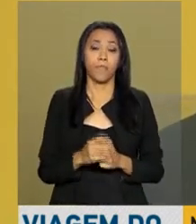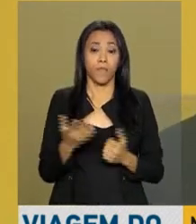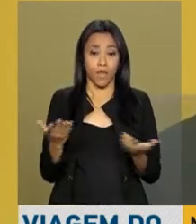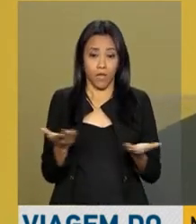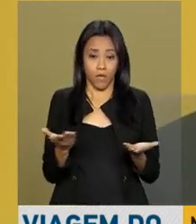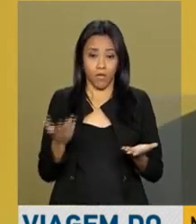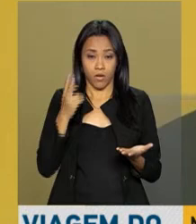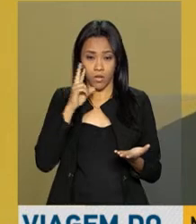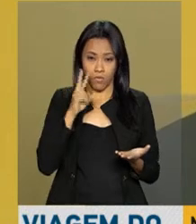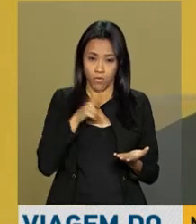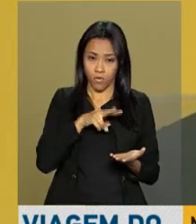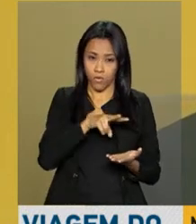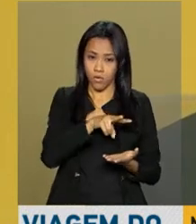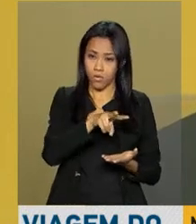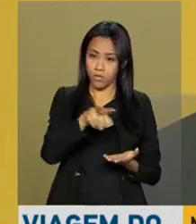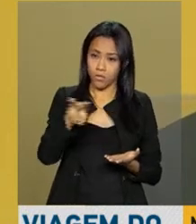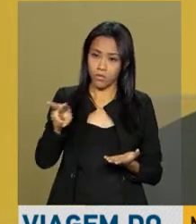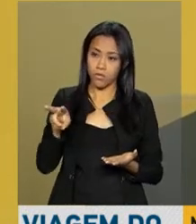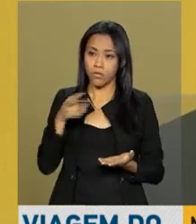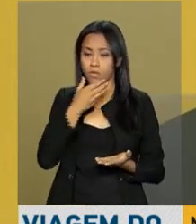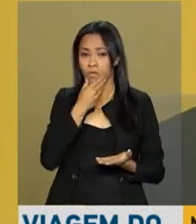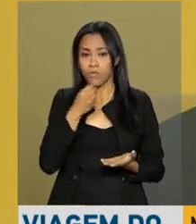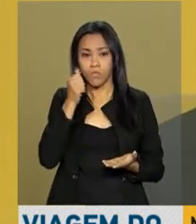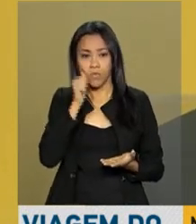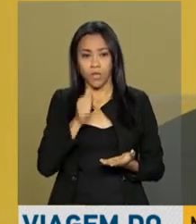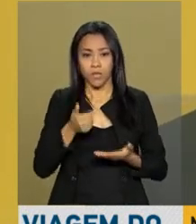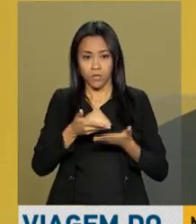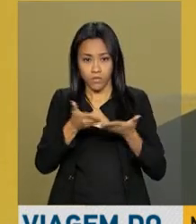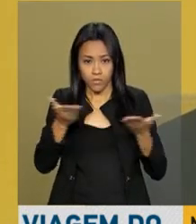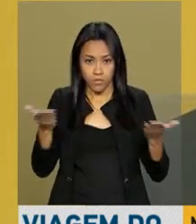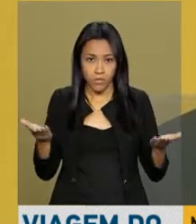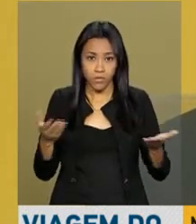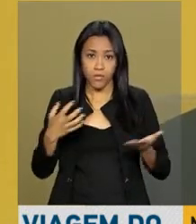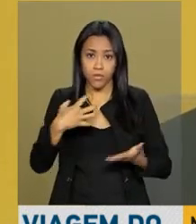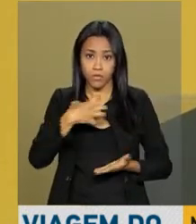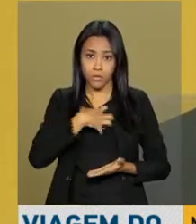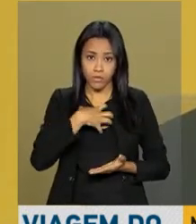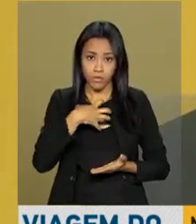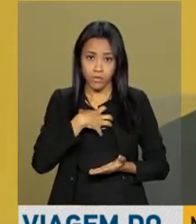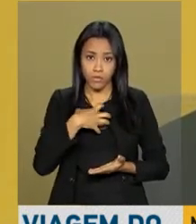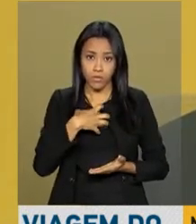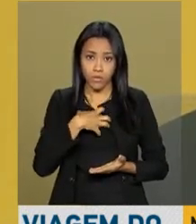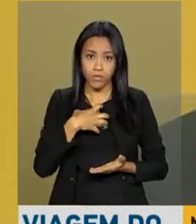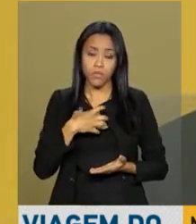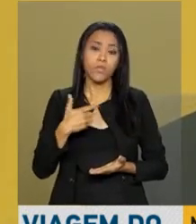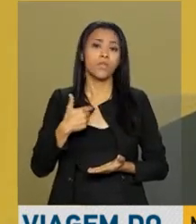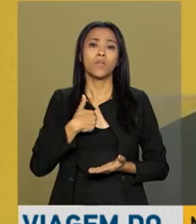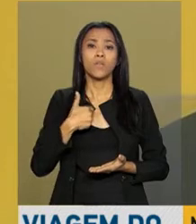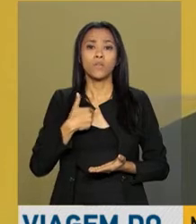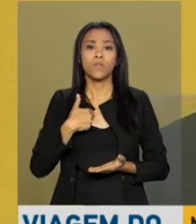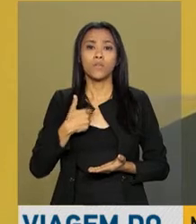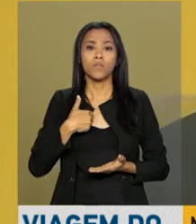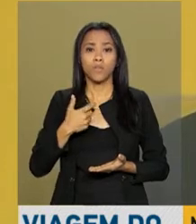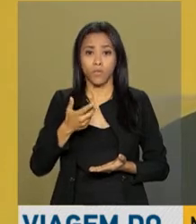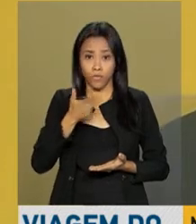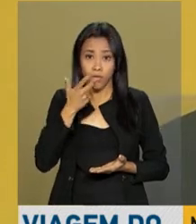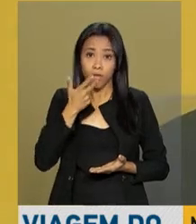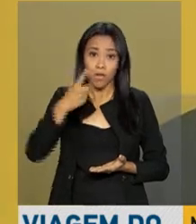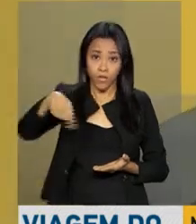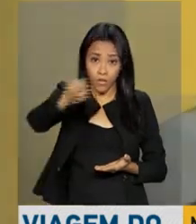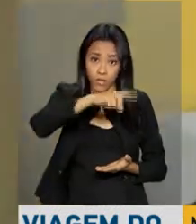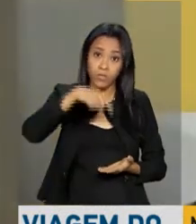aqui os senhores e senhoras eu sinto que eu estou pregando para convertidos